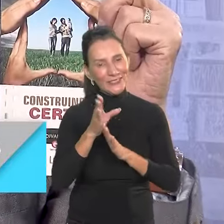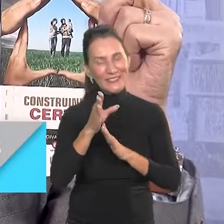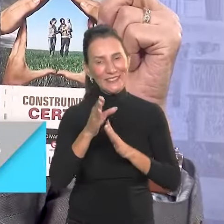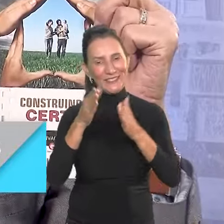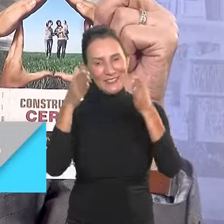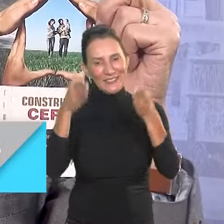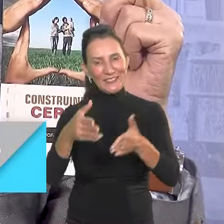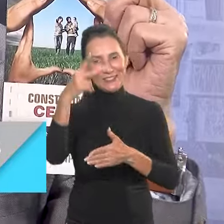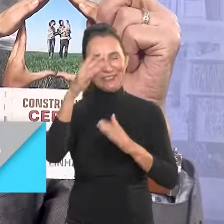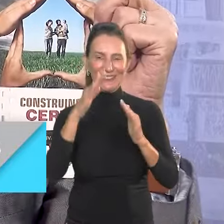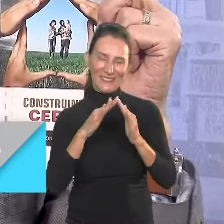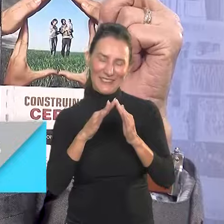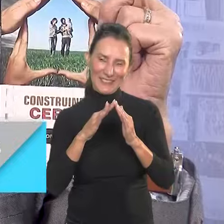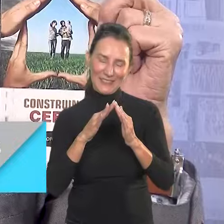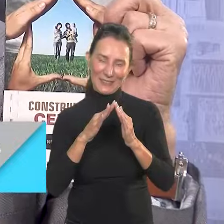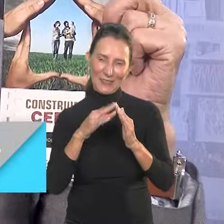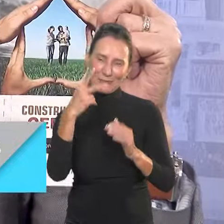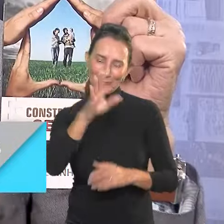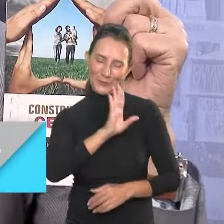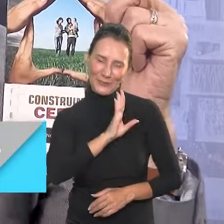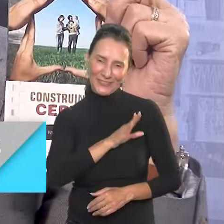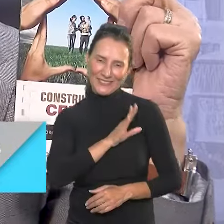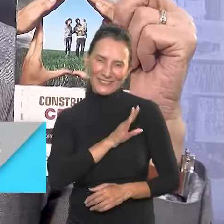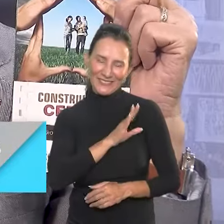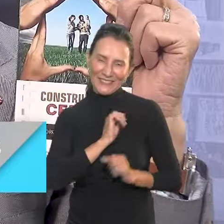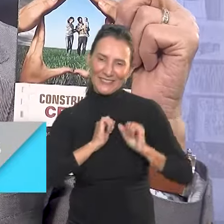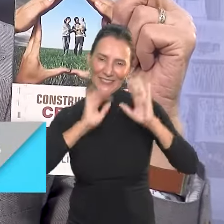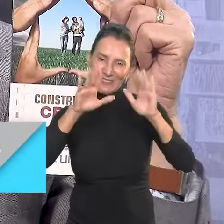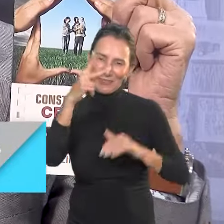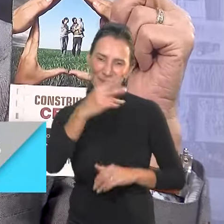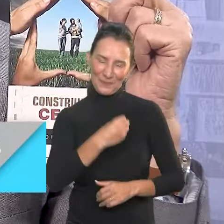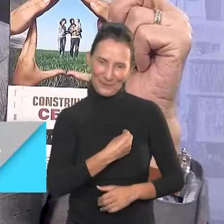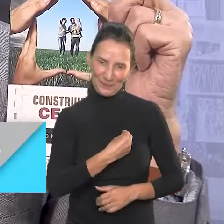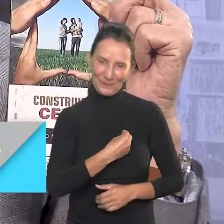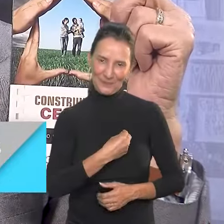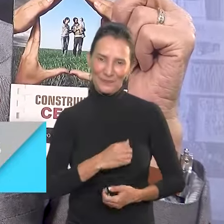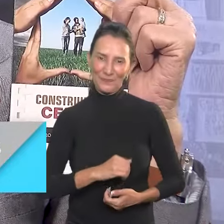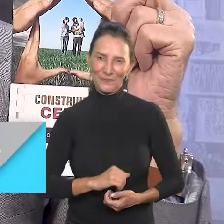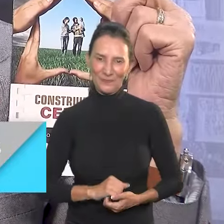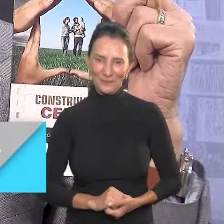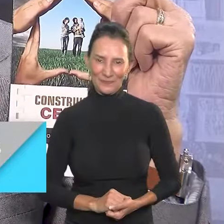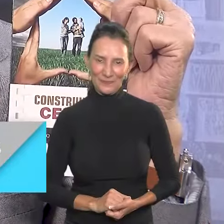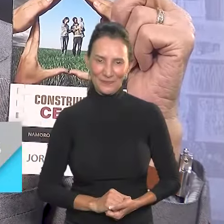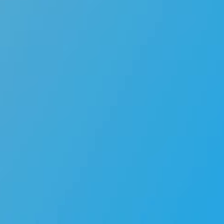casa, em sua cidade, em seus ouvidos, em seu coração, para abençoar sua vida.